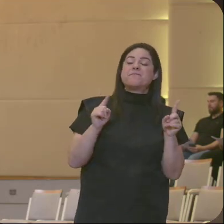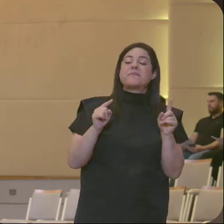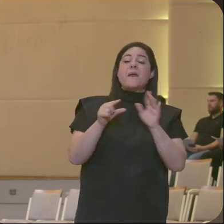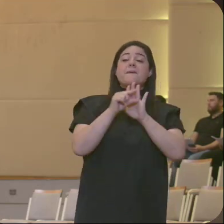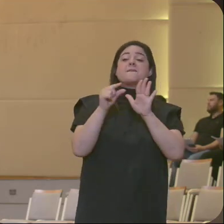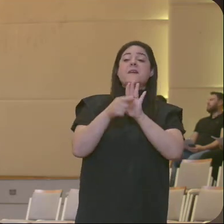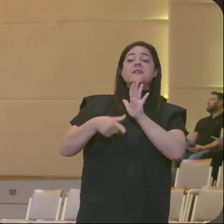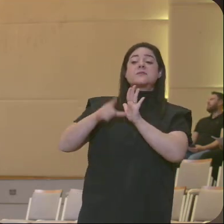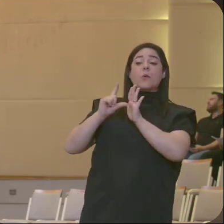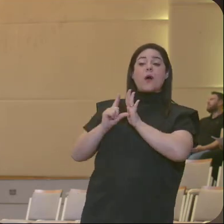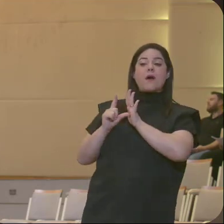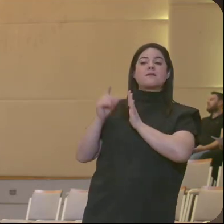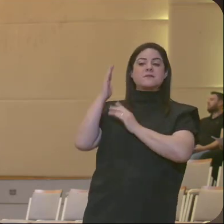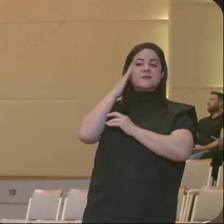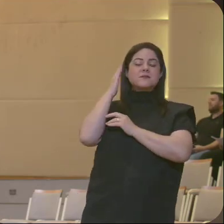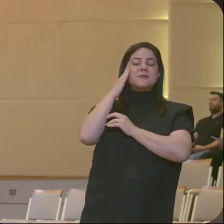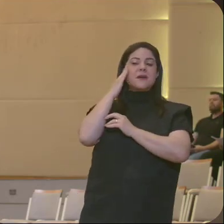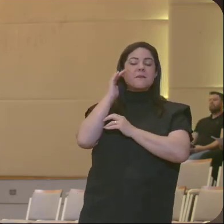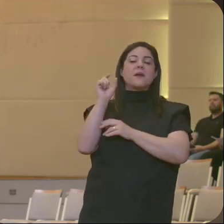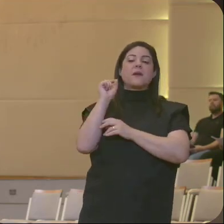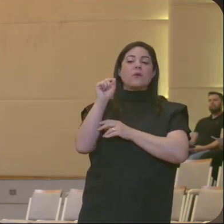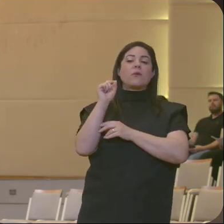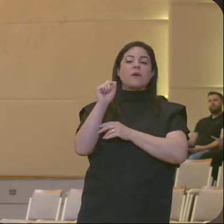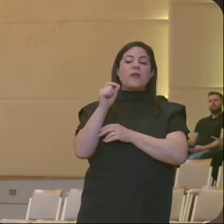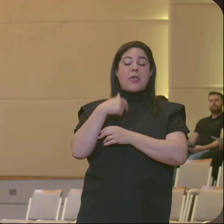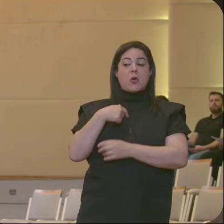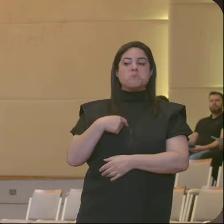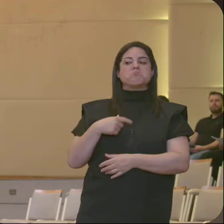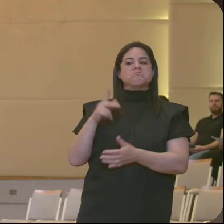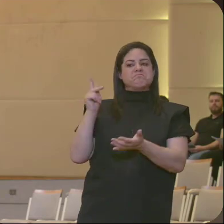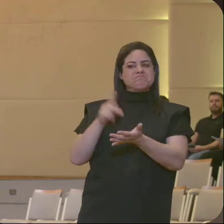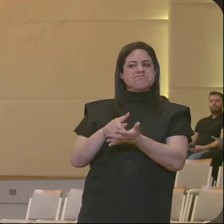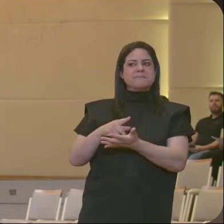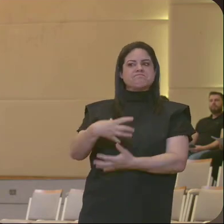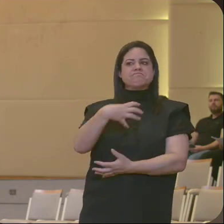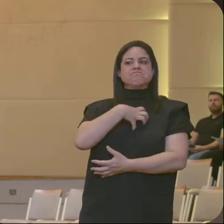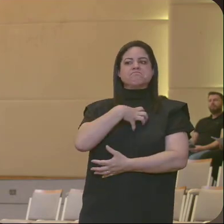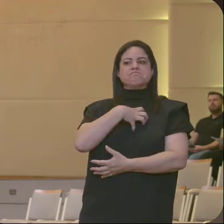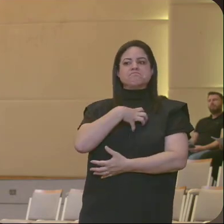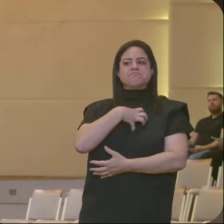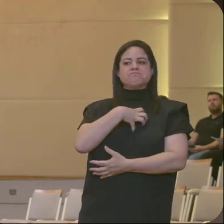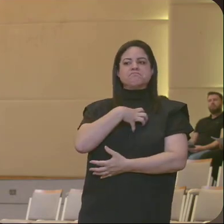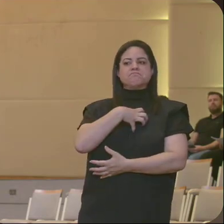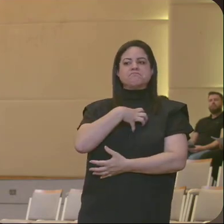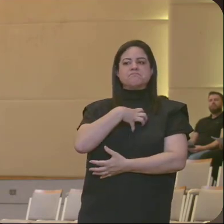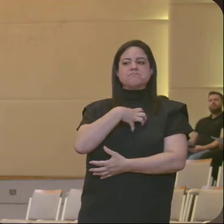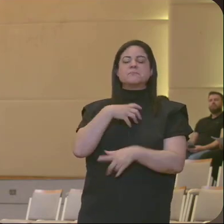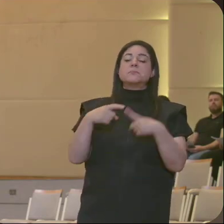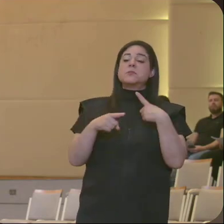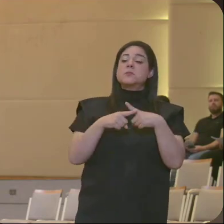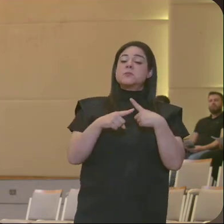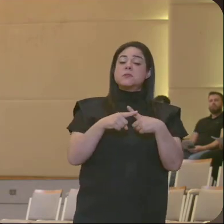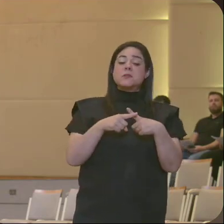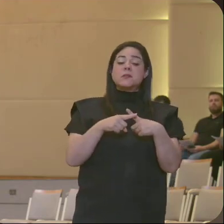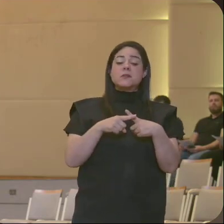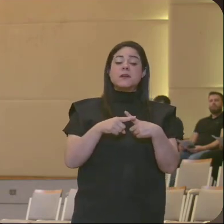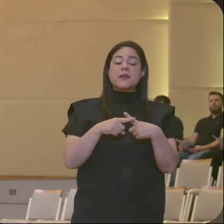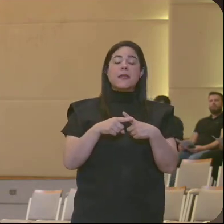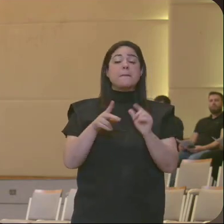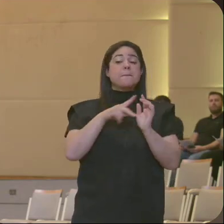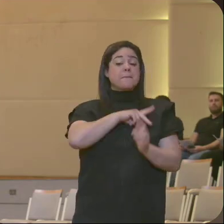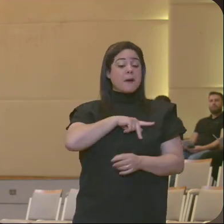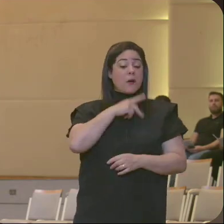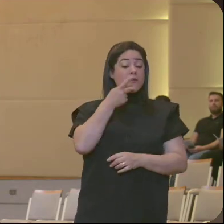que mais me impactam nesse trecho final são os anteriores ao 13. Por quê? Porque neles o apóstolo